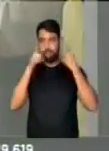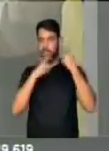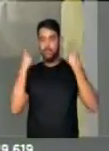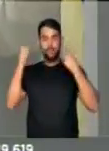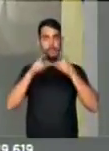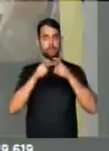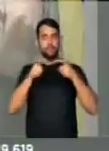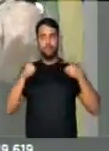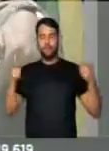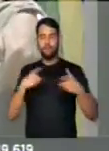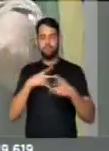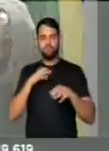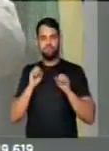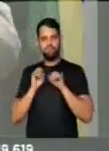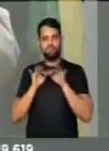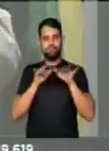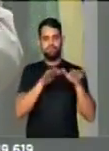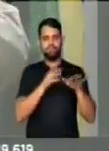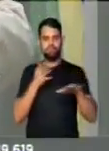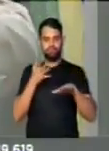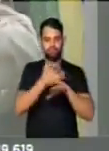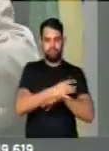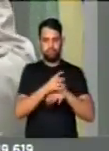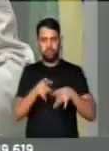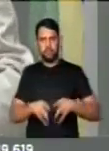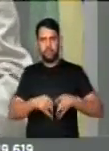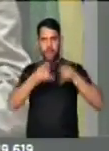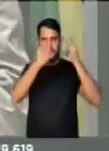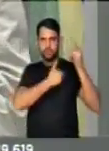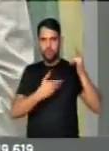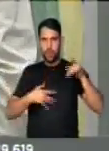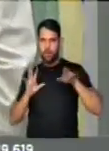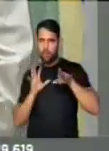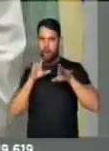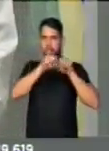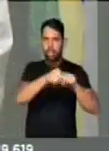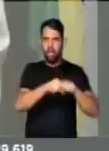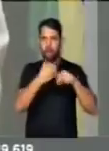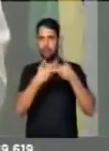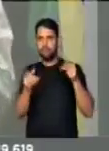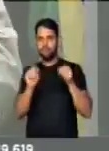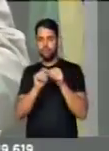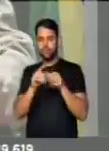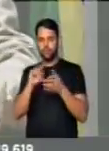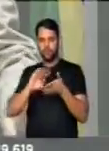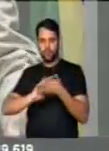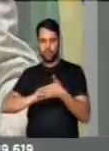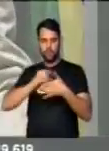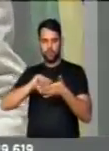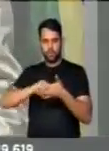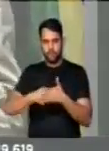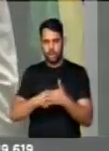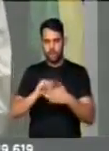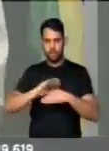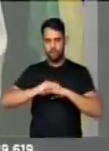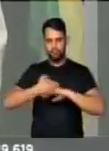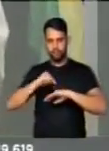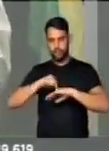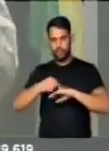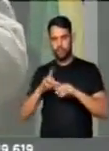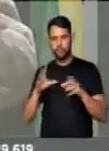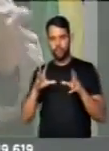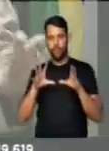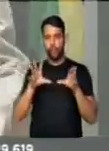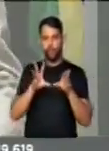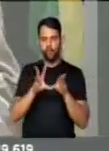aumentar. A invasão aos prédios públicos, à medida que os contra-cheques vão secando, vão